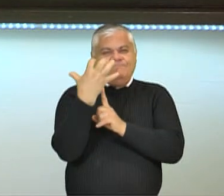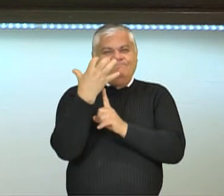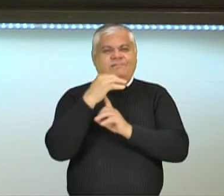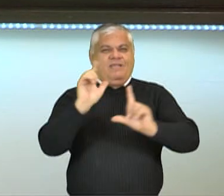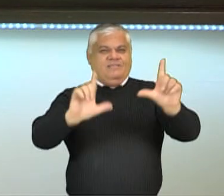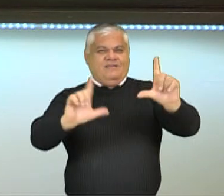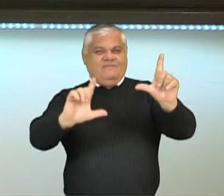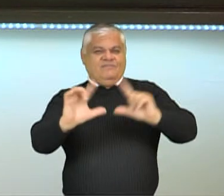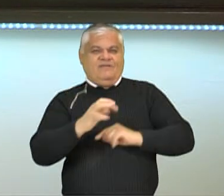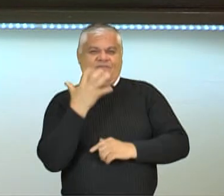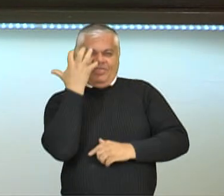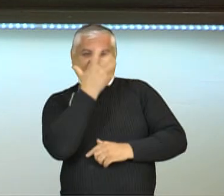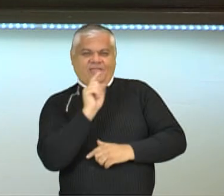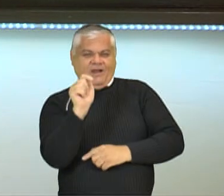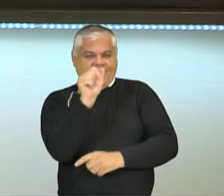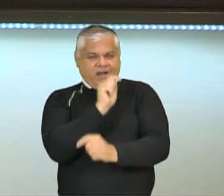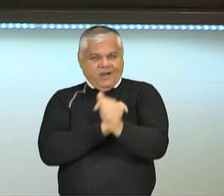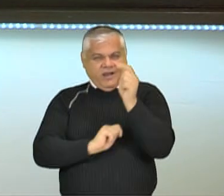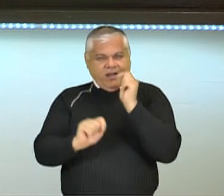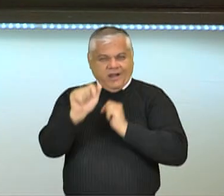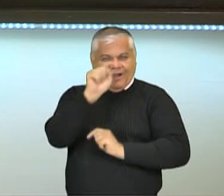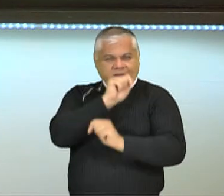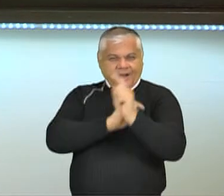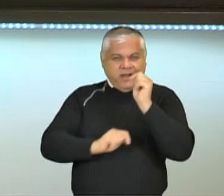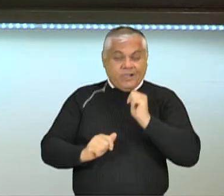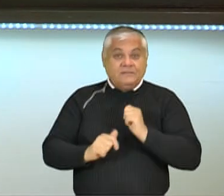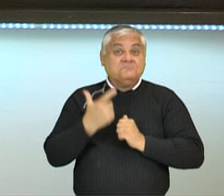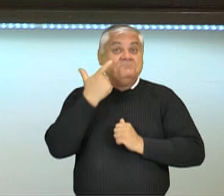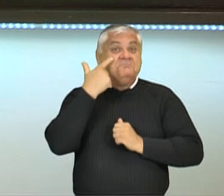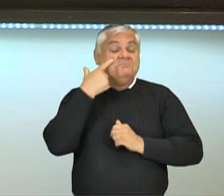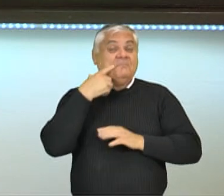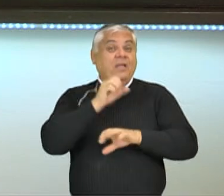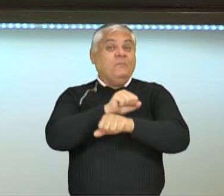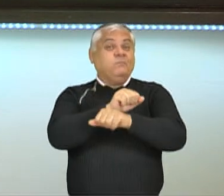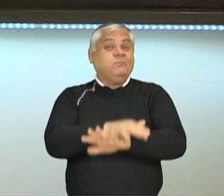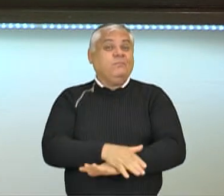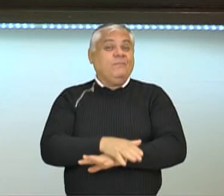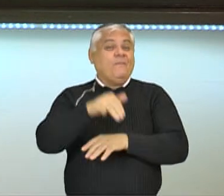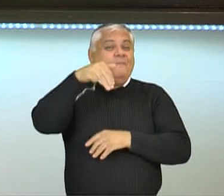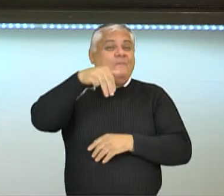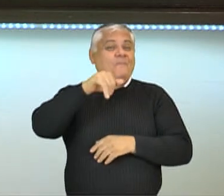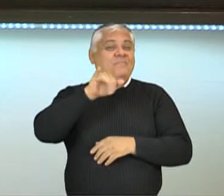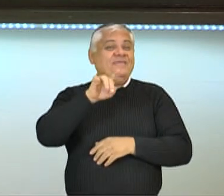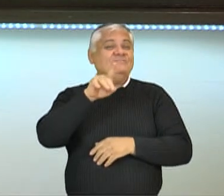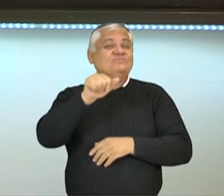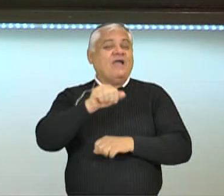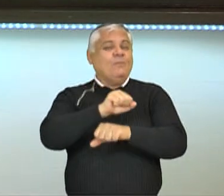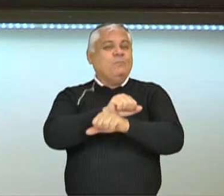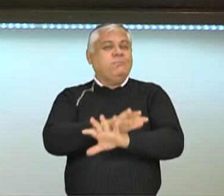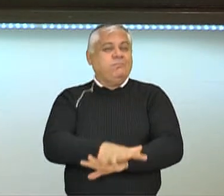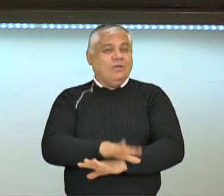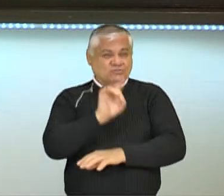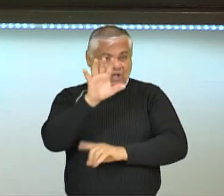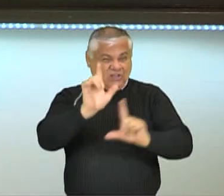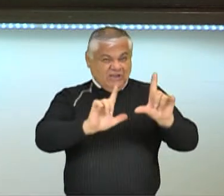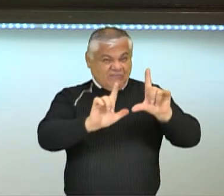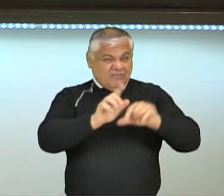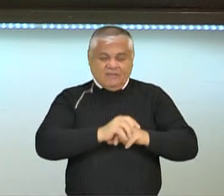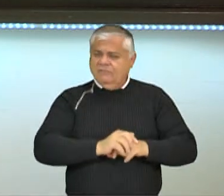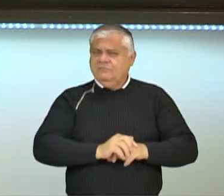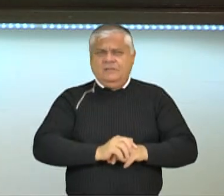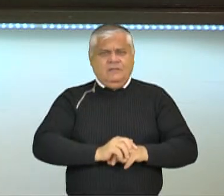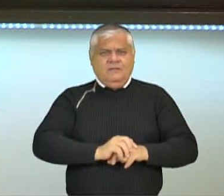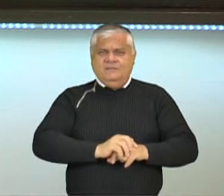vocês veem na televisão. E quando a gente fala em mídia, a gente só fala em mídia televisiva. A gente não pode falar também das